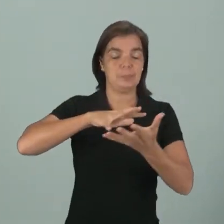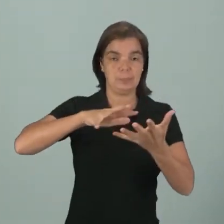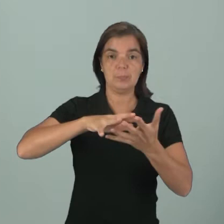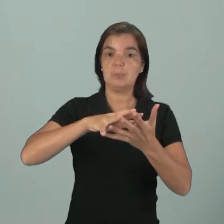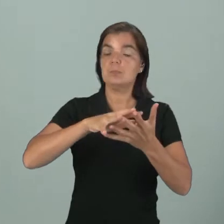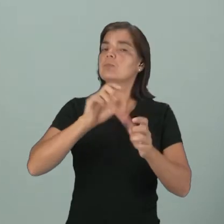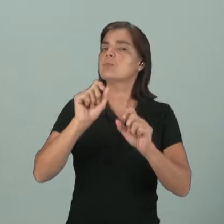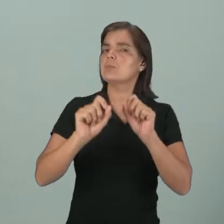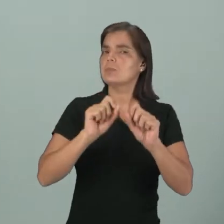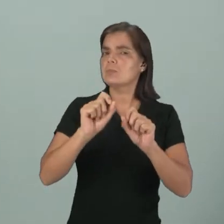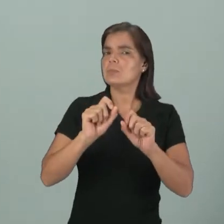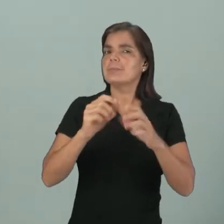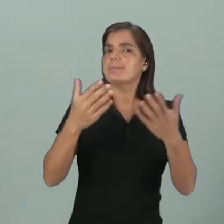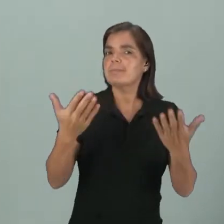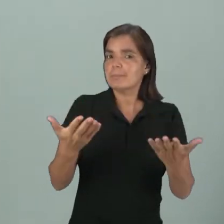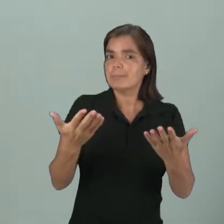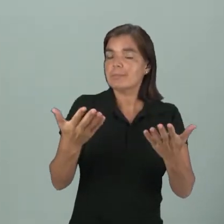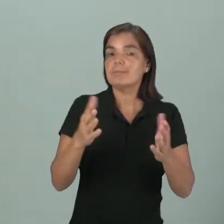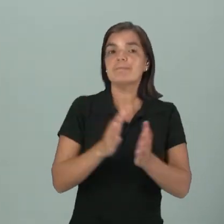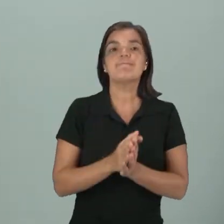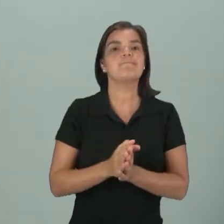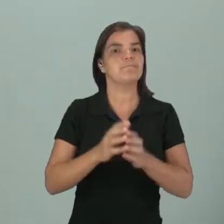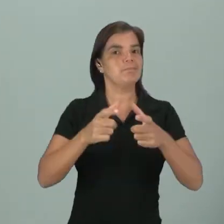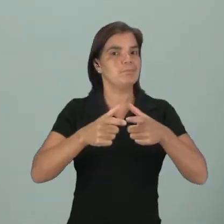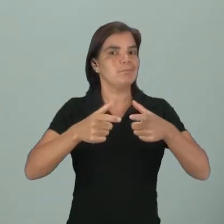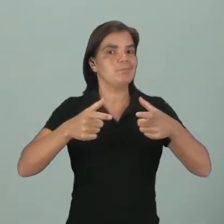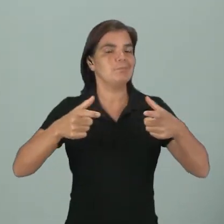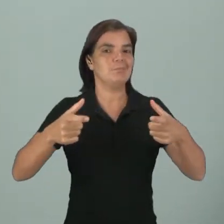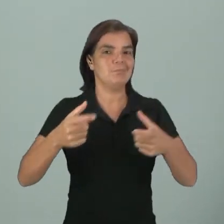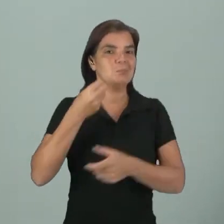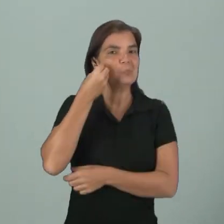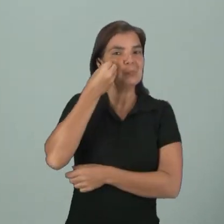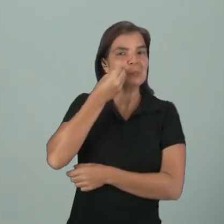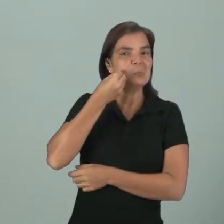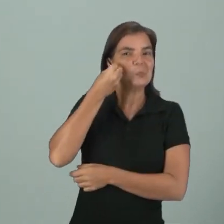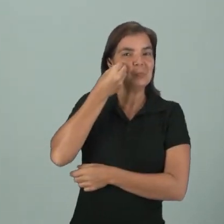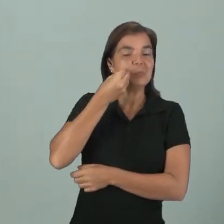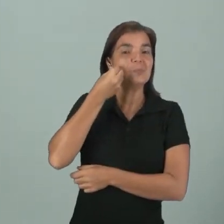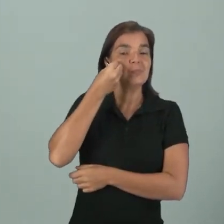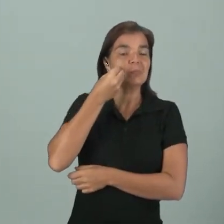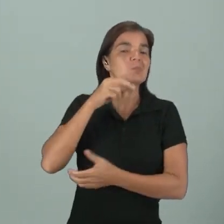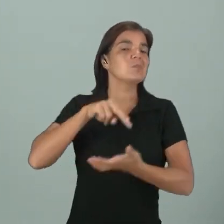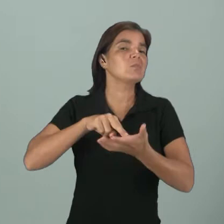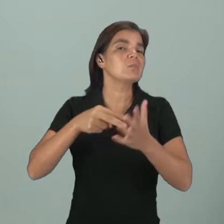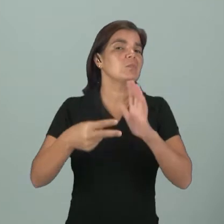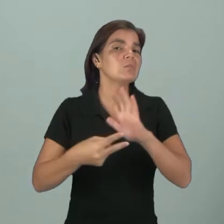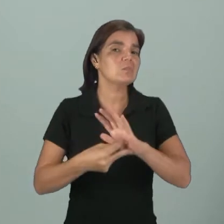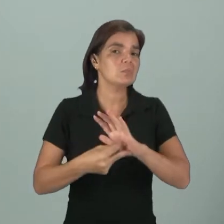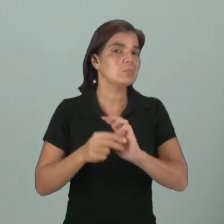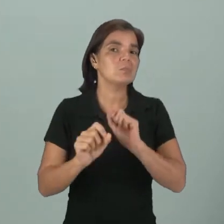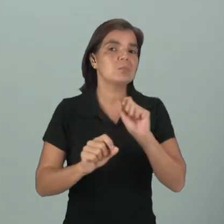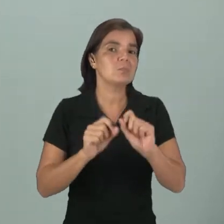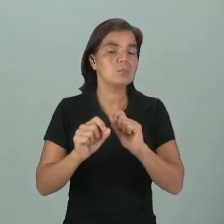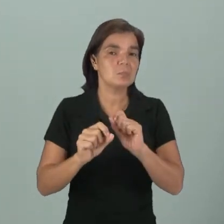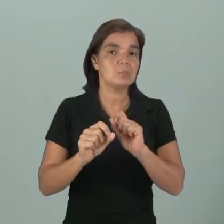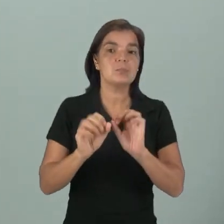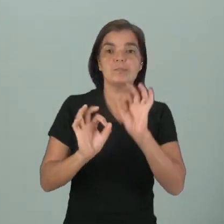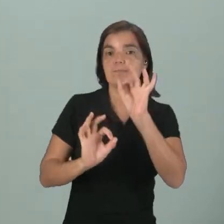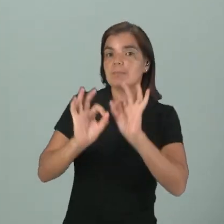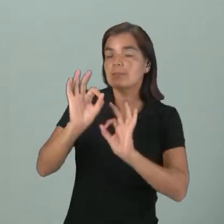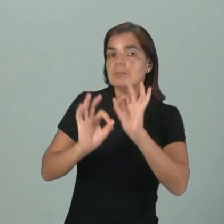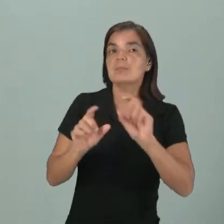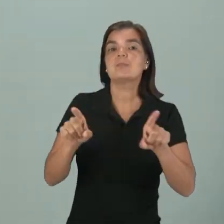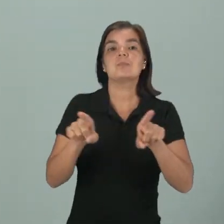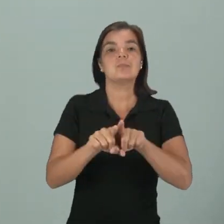foi uma revolução que ela acabou sendo uma grande experiência no sentido de ter sido